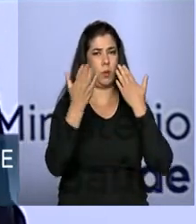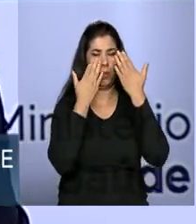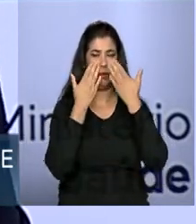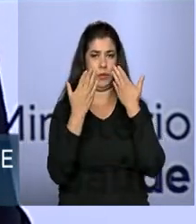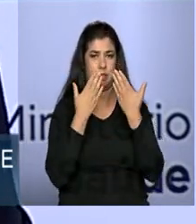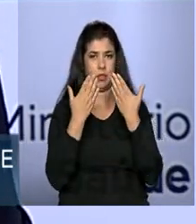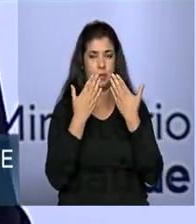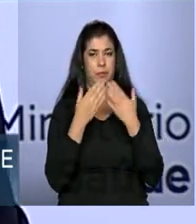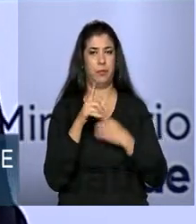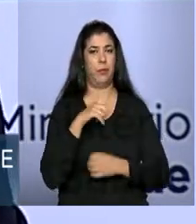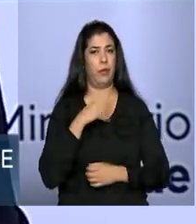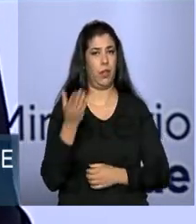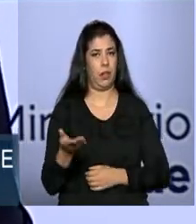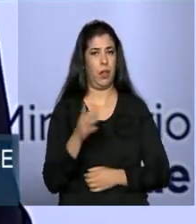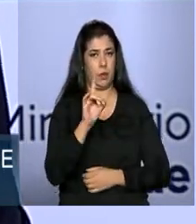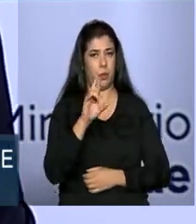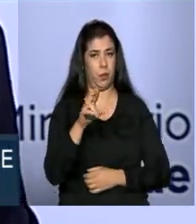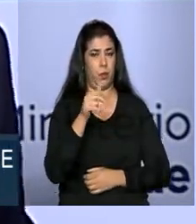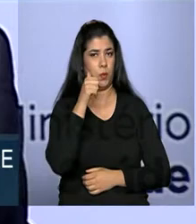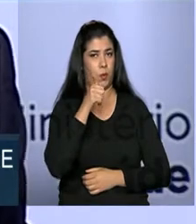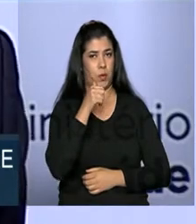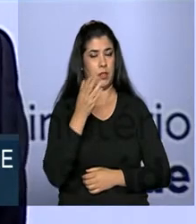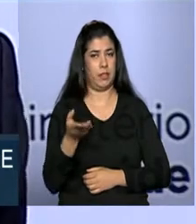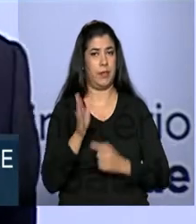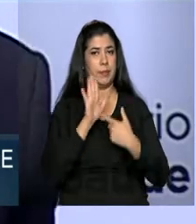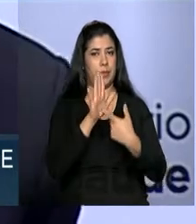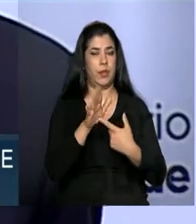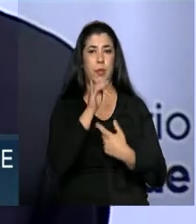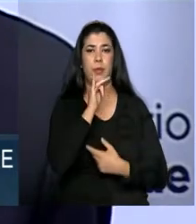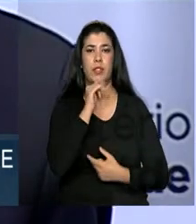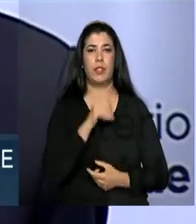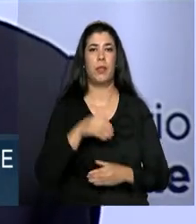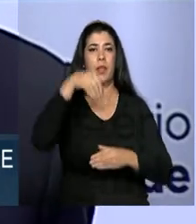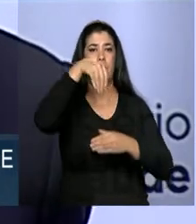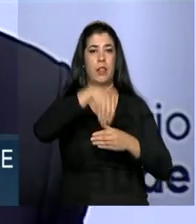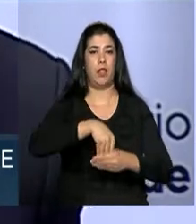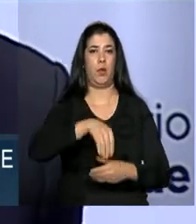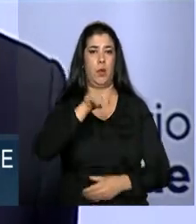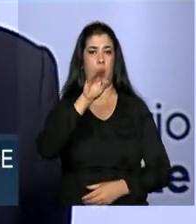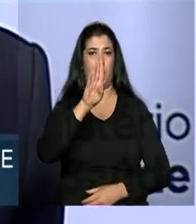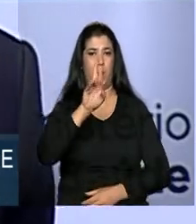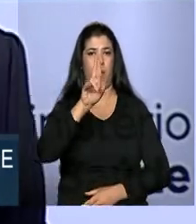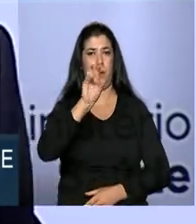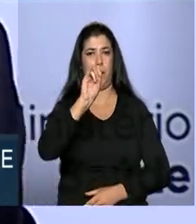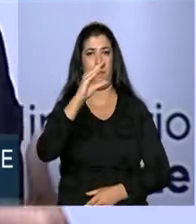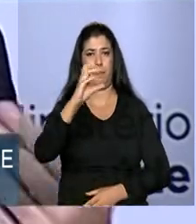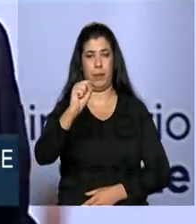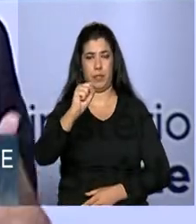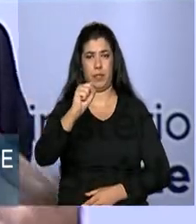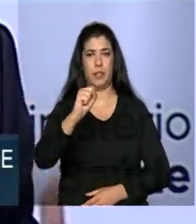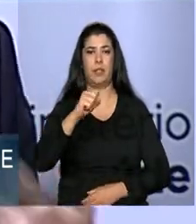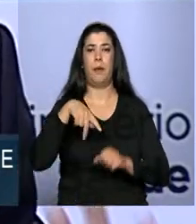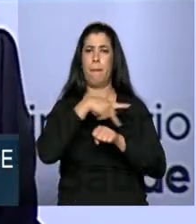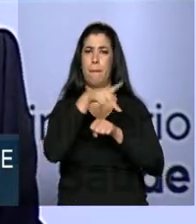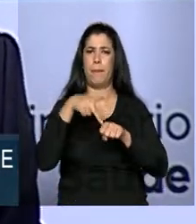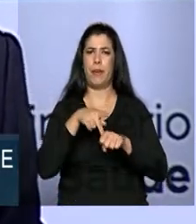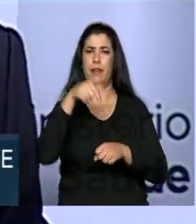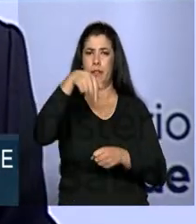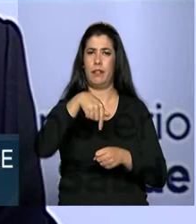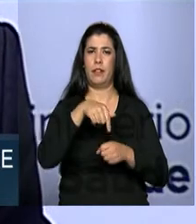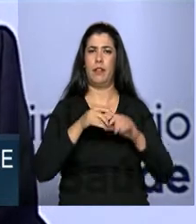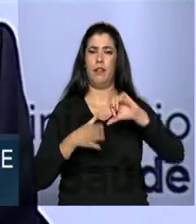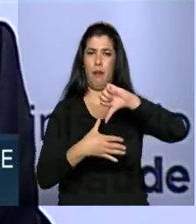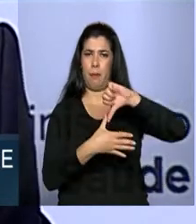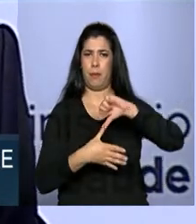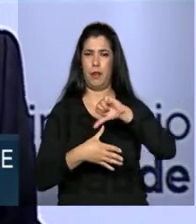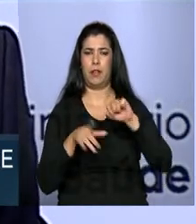comparações que a doutora Débora apresentou, relacionadas, por exemplo, ao Mercosul. São países que têm uma tendência de hábitos.